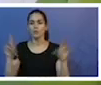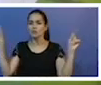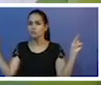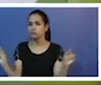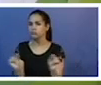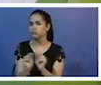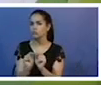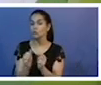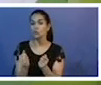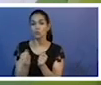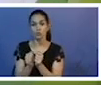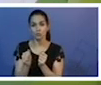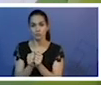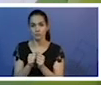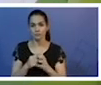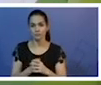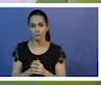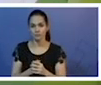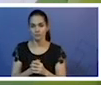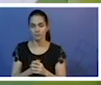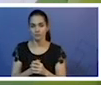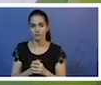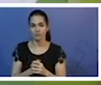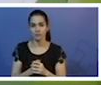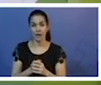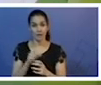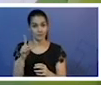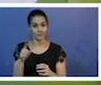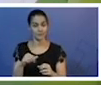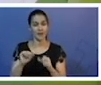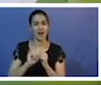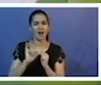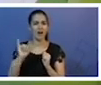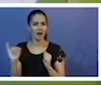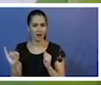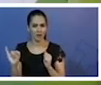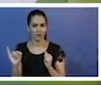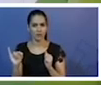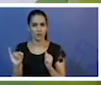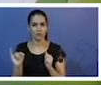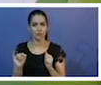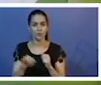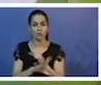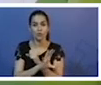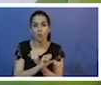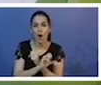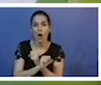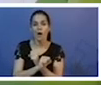tempo, a gente tem aqui o ânion do ácido mais